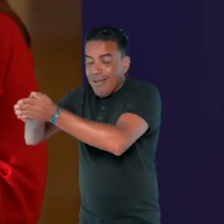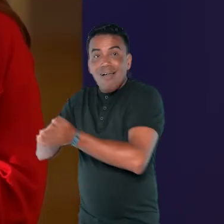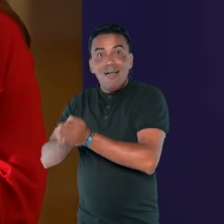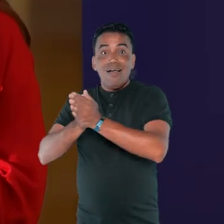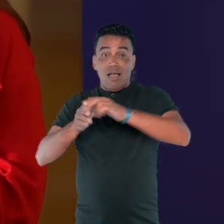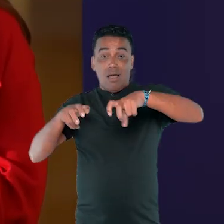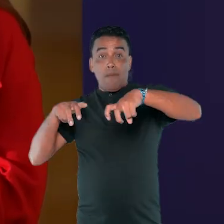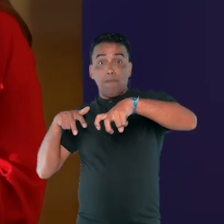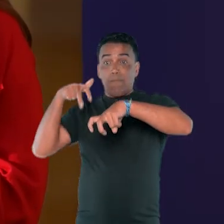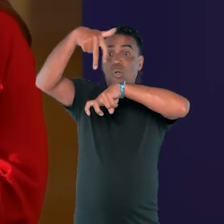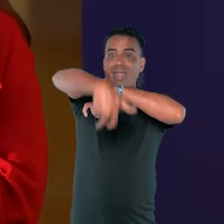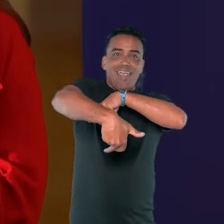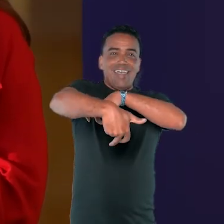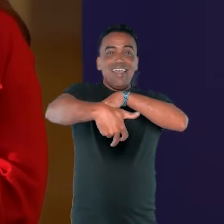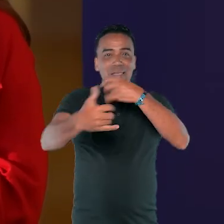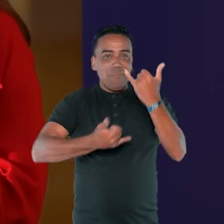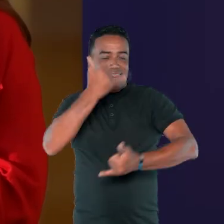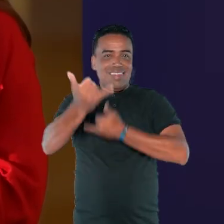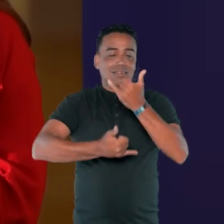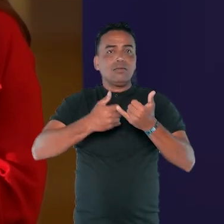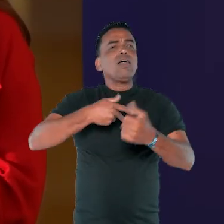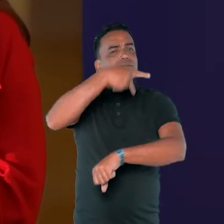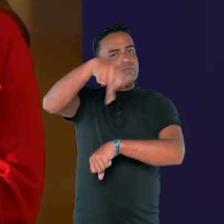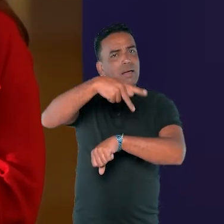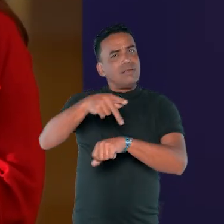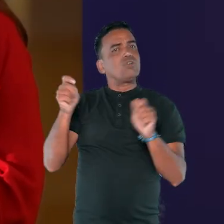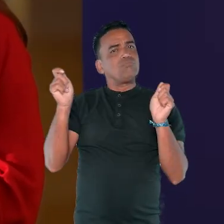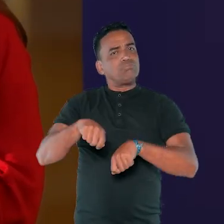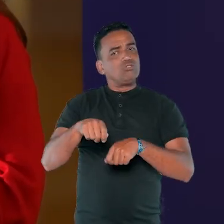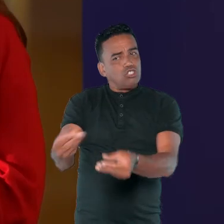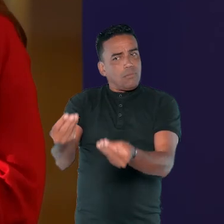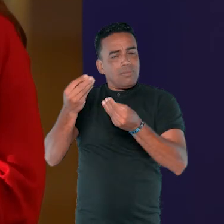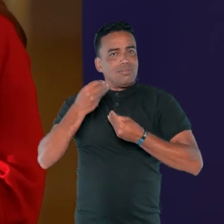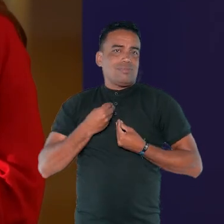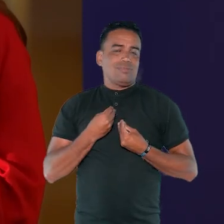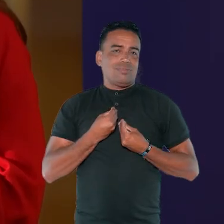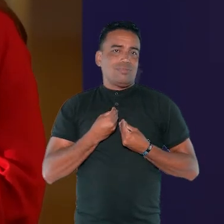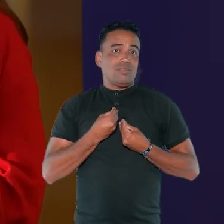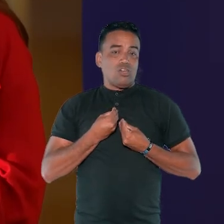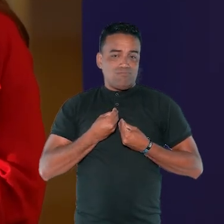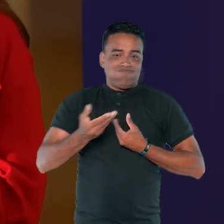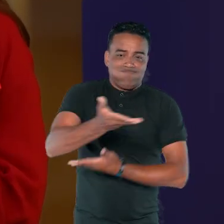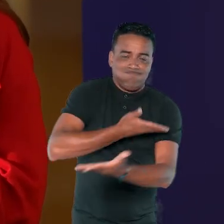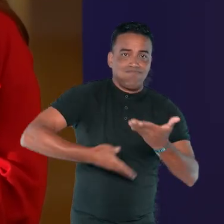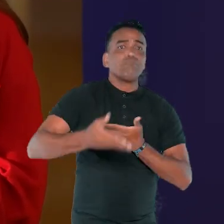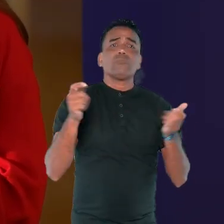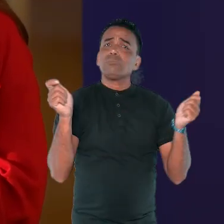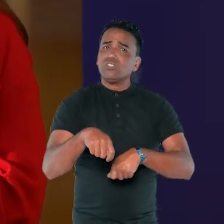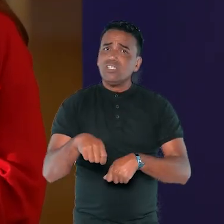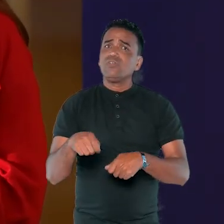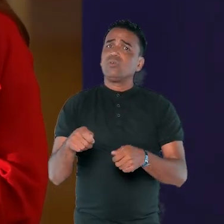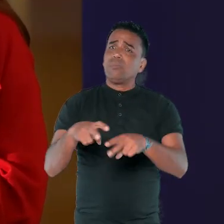pulei. Este é o país que pude, que me deram e ao que me dei. E é possível que por